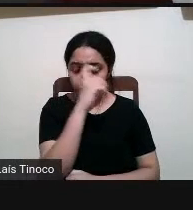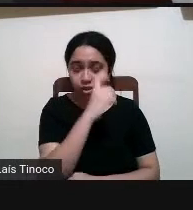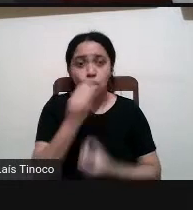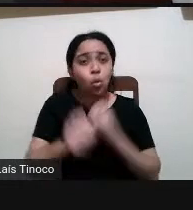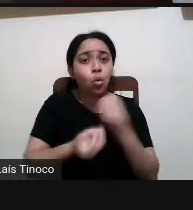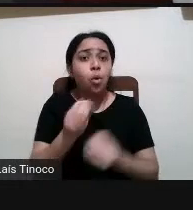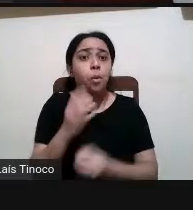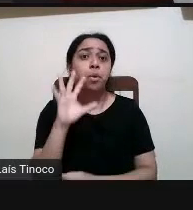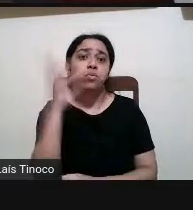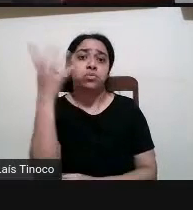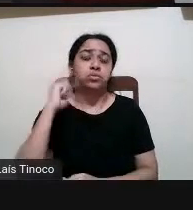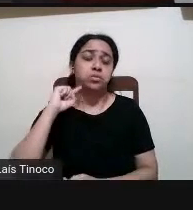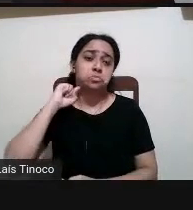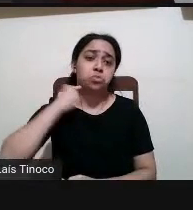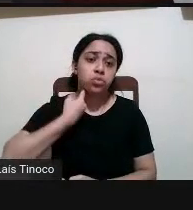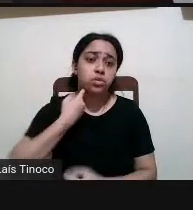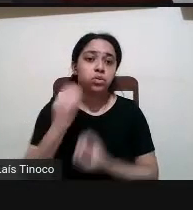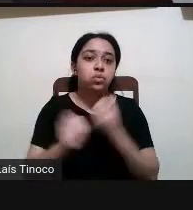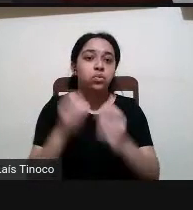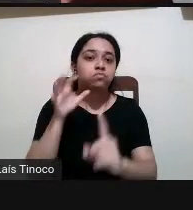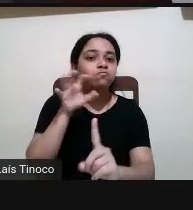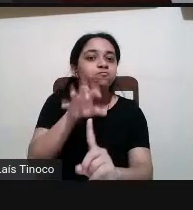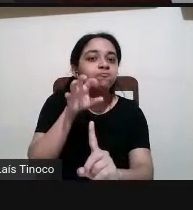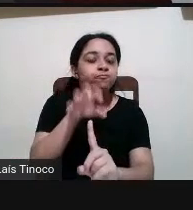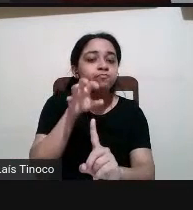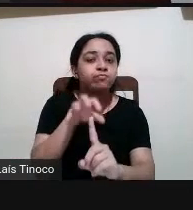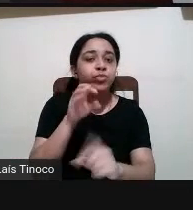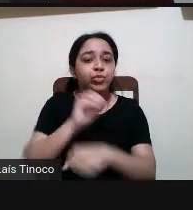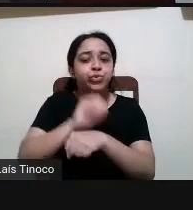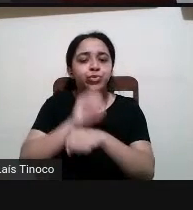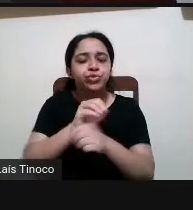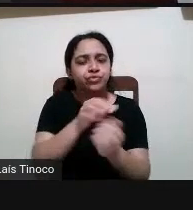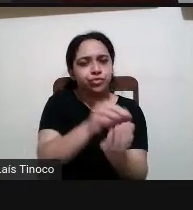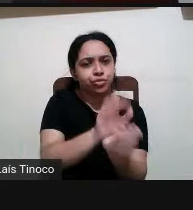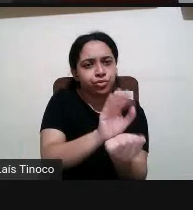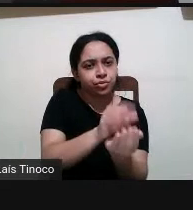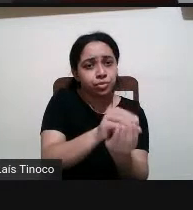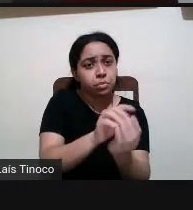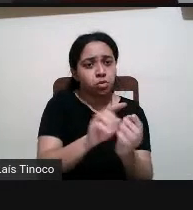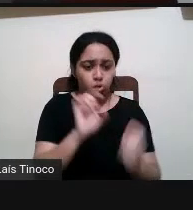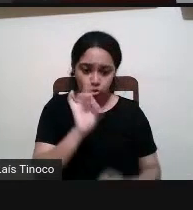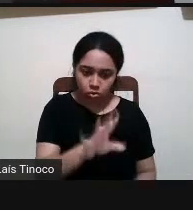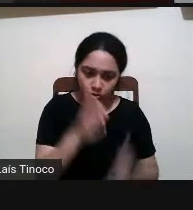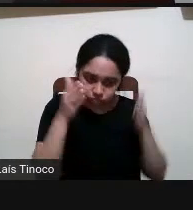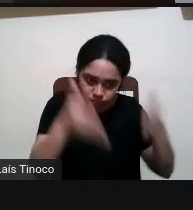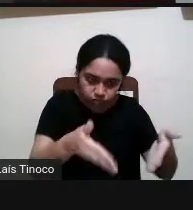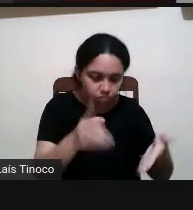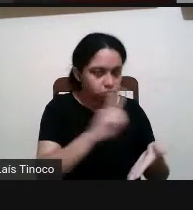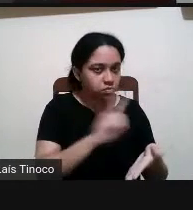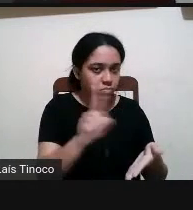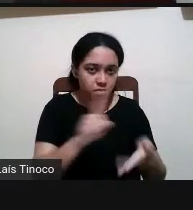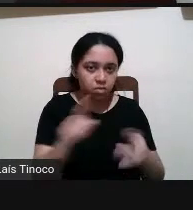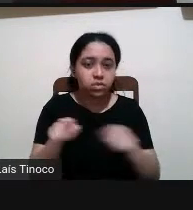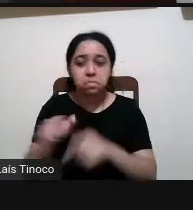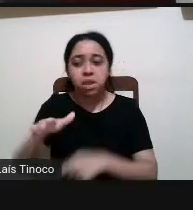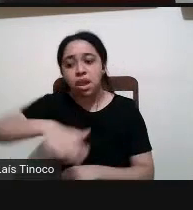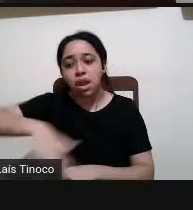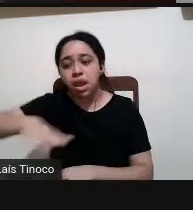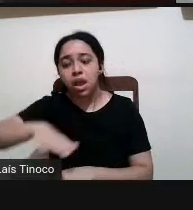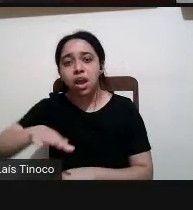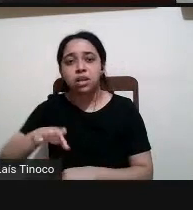está afetando os cultivos, por exemplo, não somente os cultivos, mas também os bancos naturais de